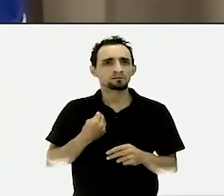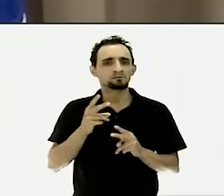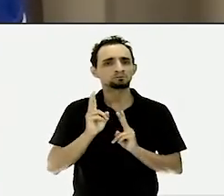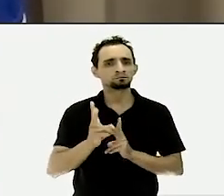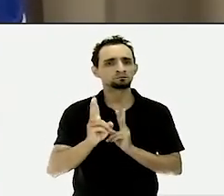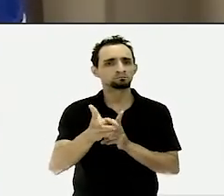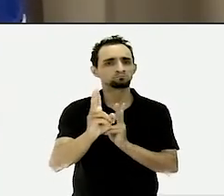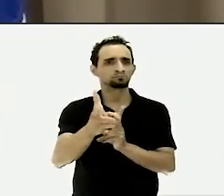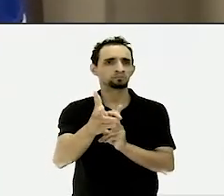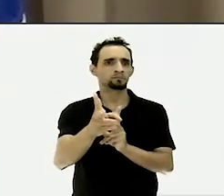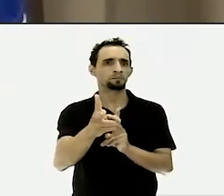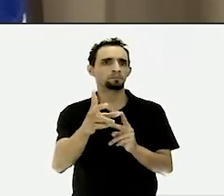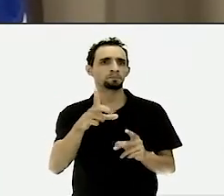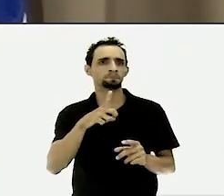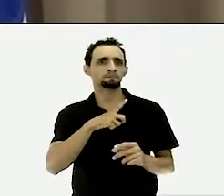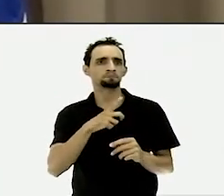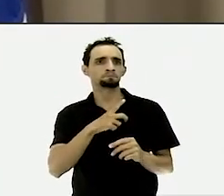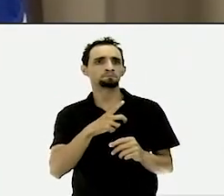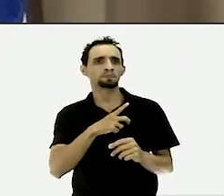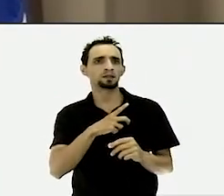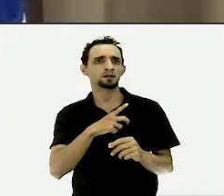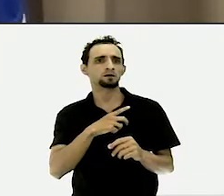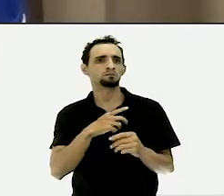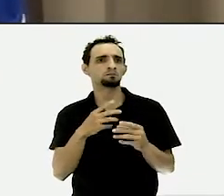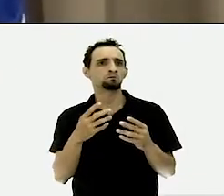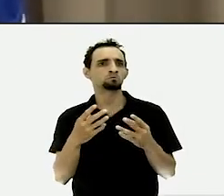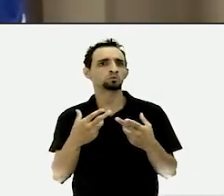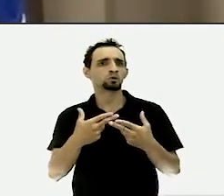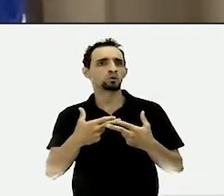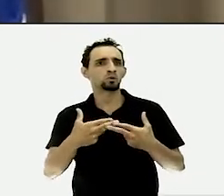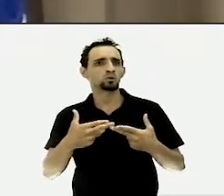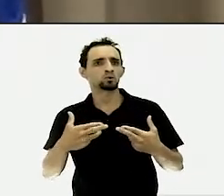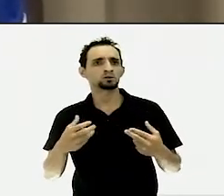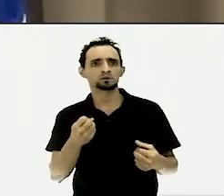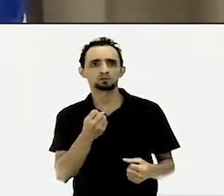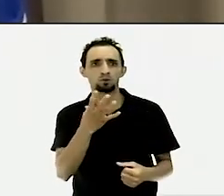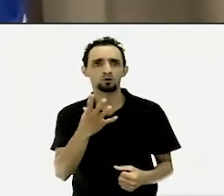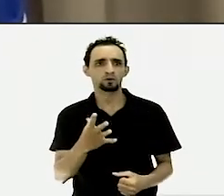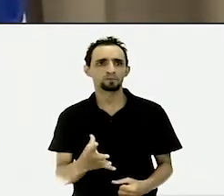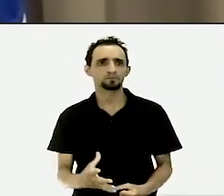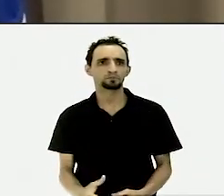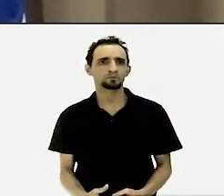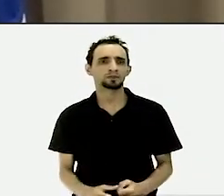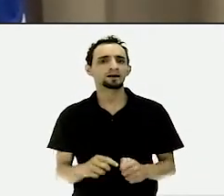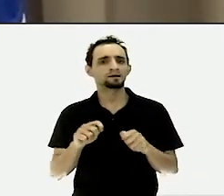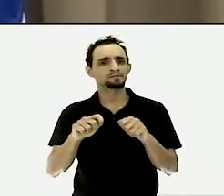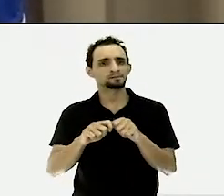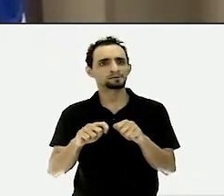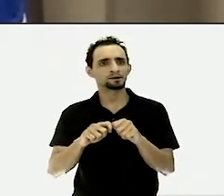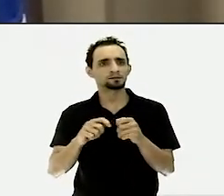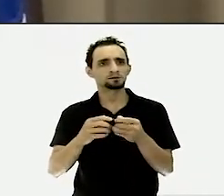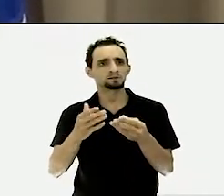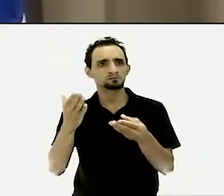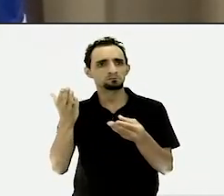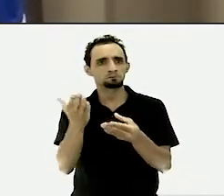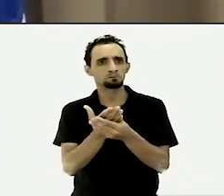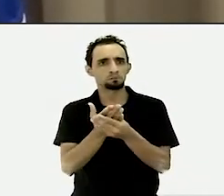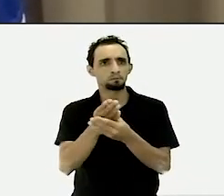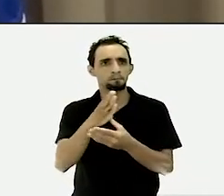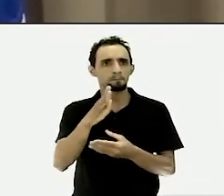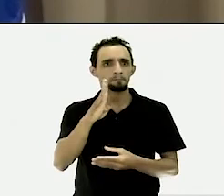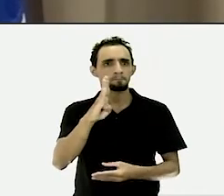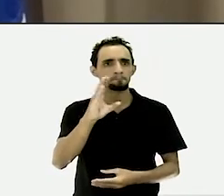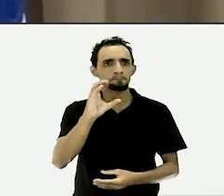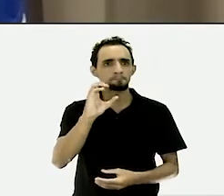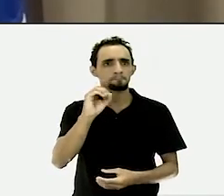muitas das mulheres, que eu cheguei a conversar isso até com a delegacia, que elas fazem o BO, aí o marido volta para casa